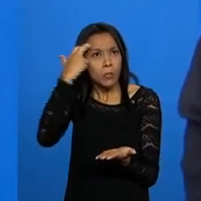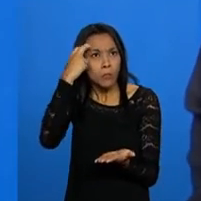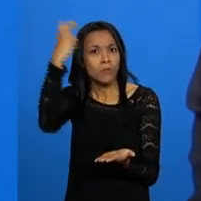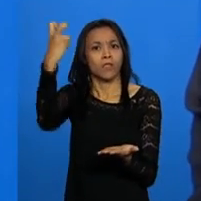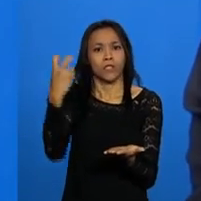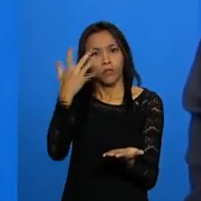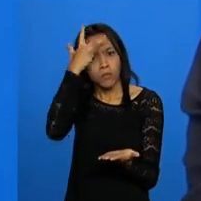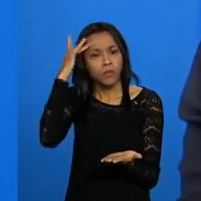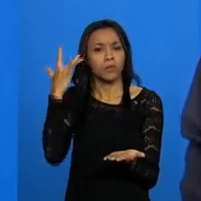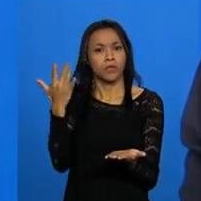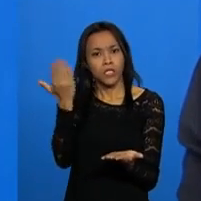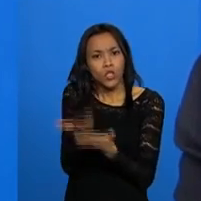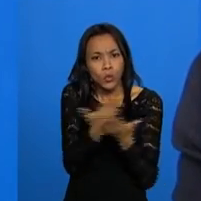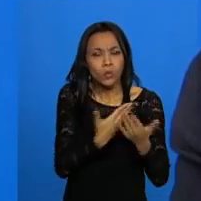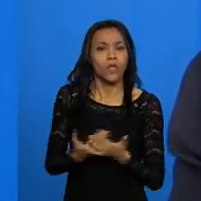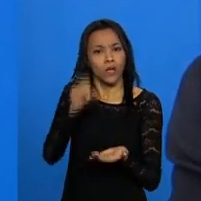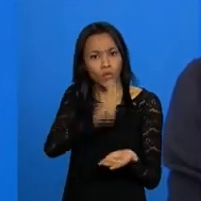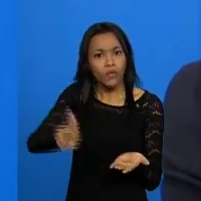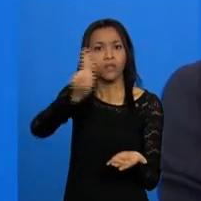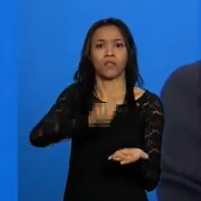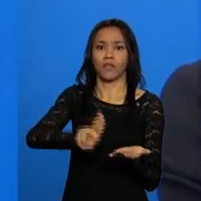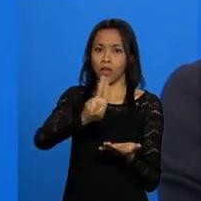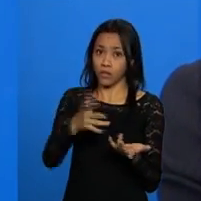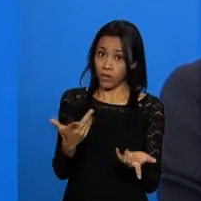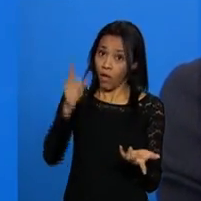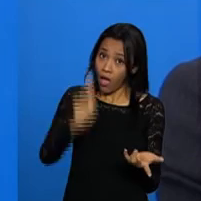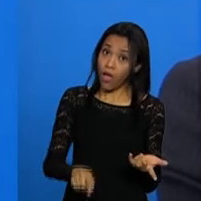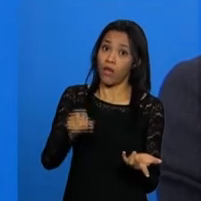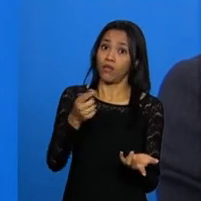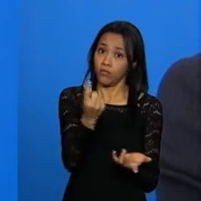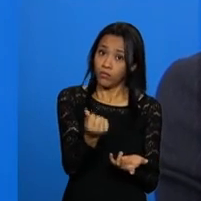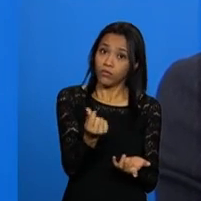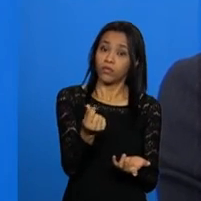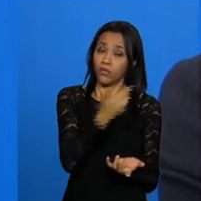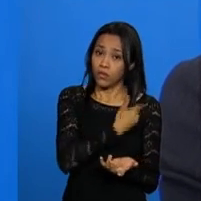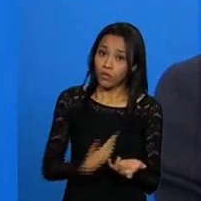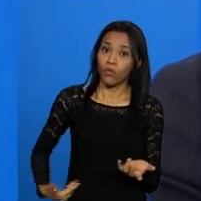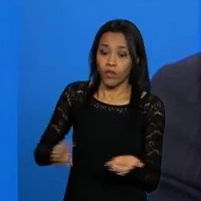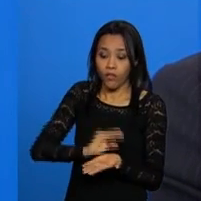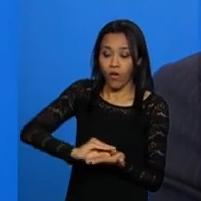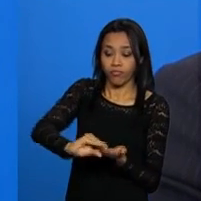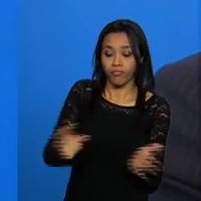universidades públicas. Então, é investimento do orçamento público na formação deles. Né? E